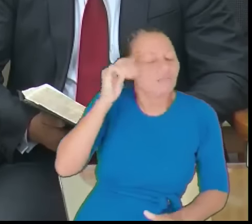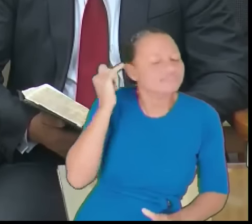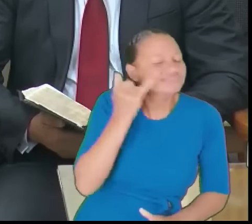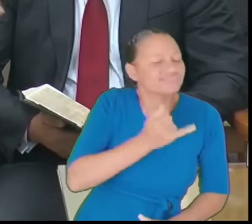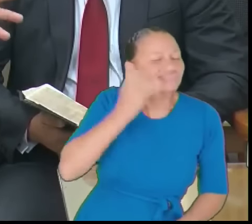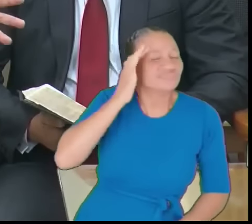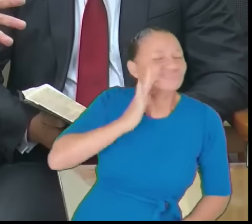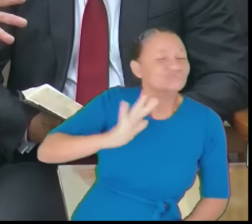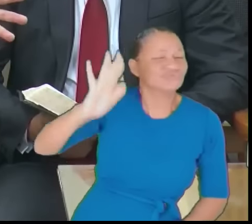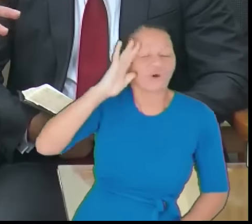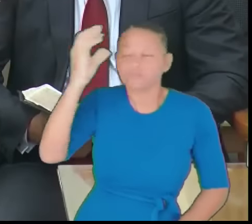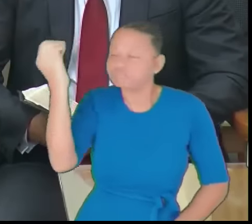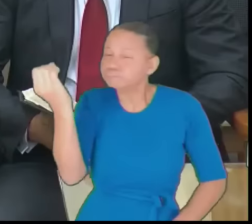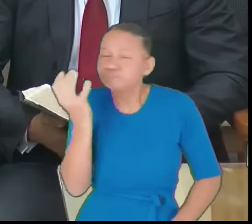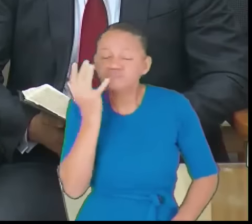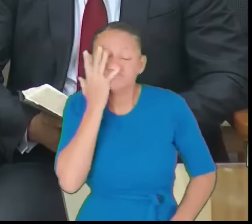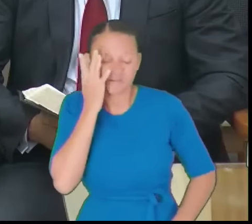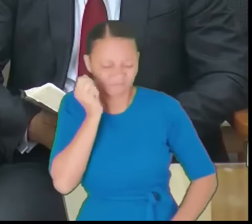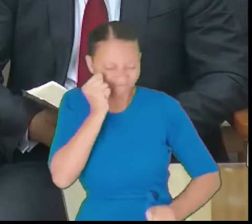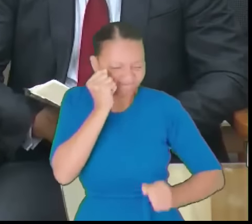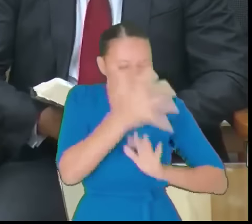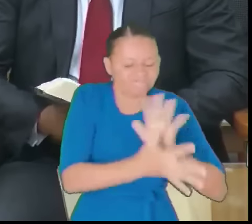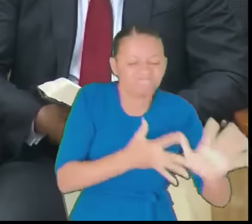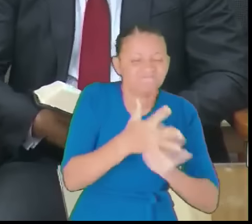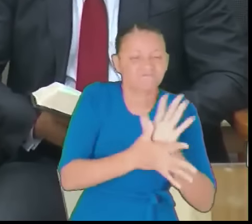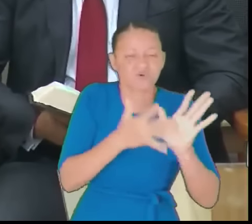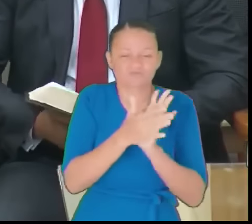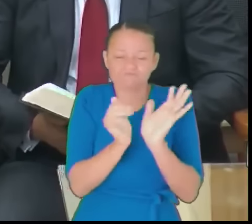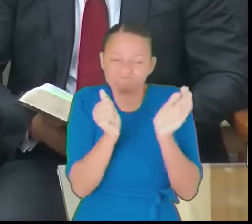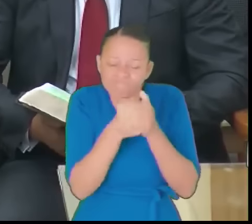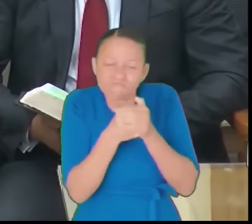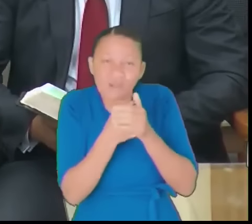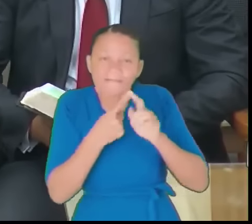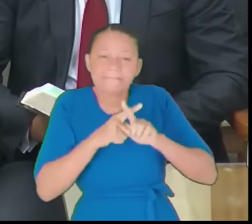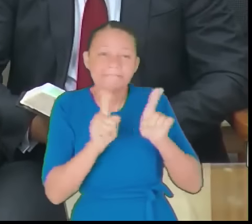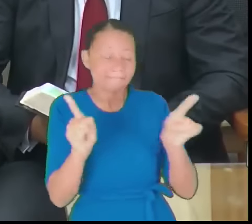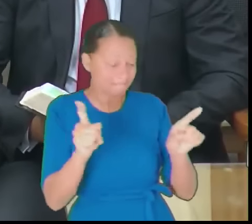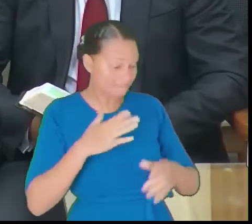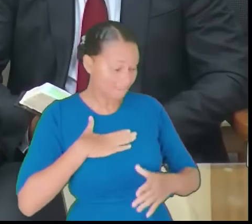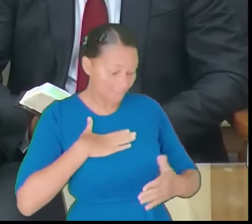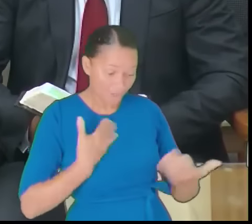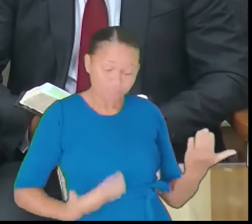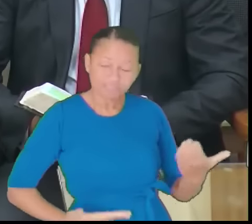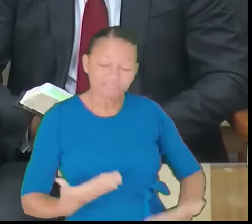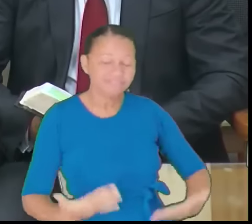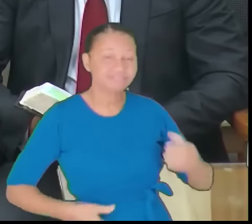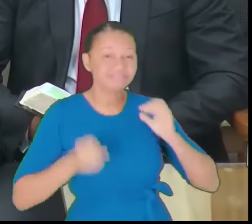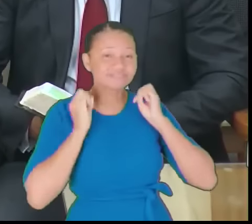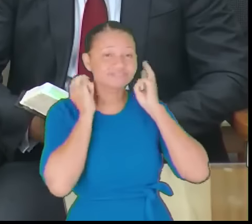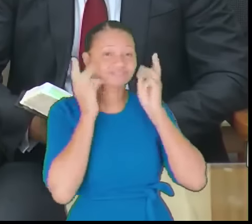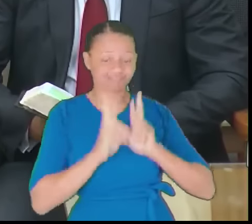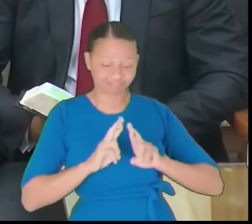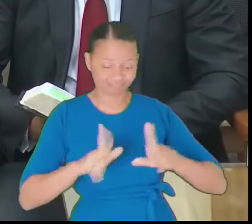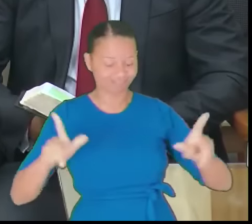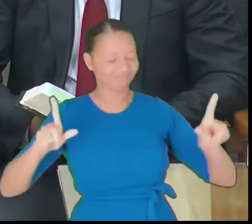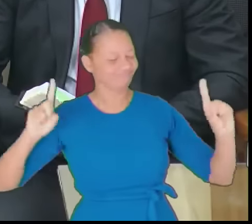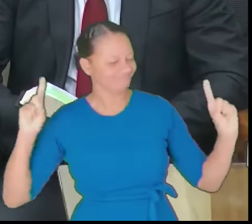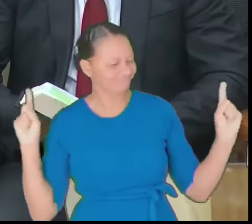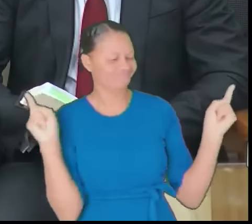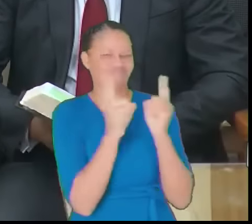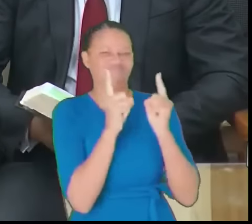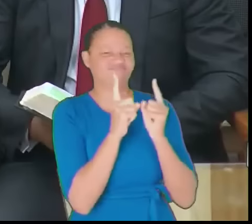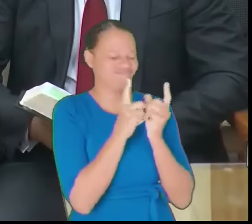por revelação, eu falo por enigma, mas com meu servo Moisés é diferente, eu falo